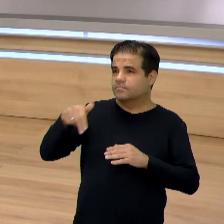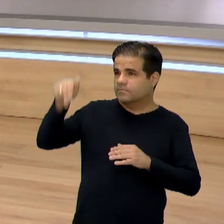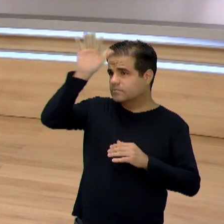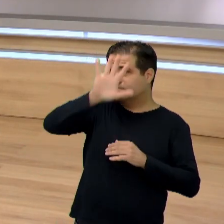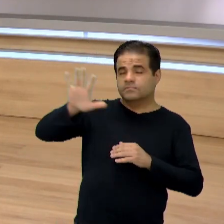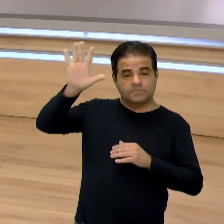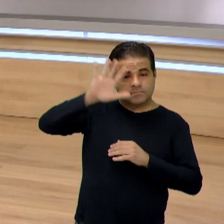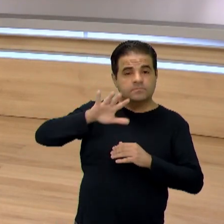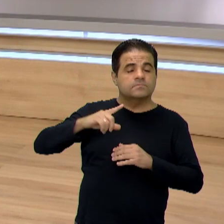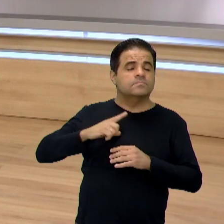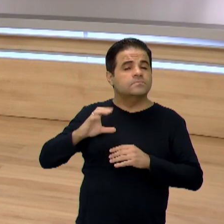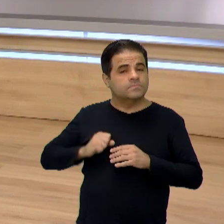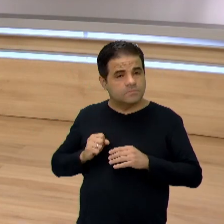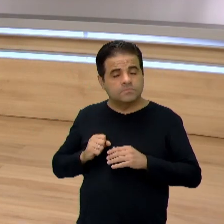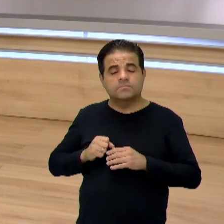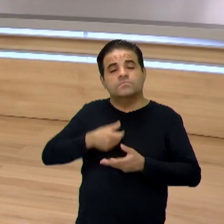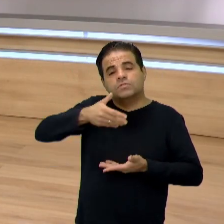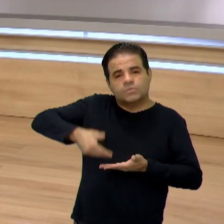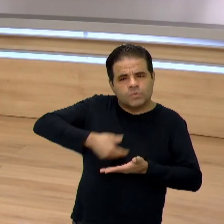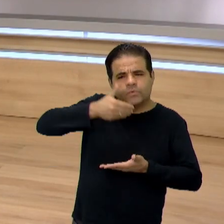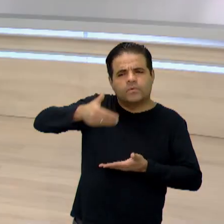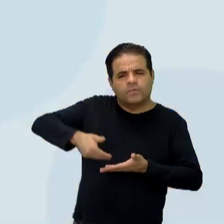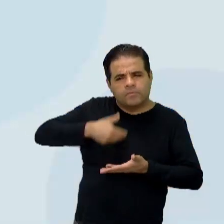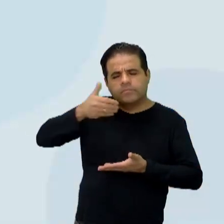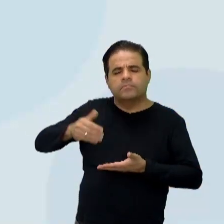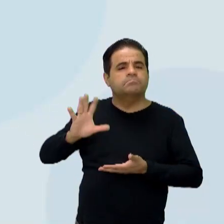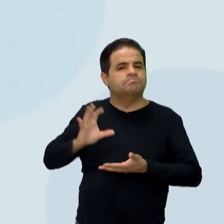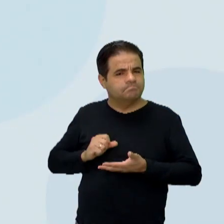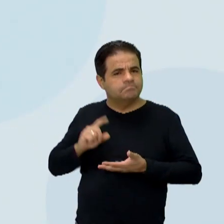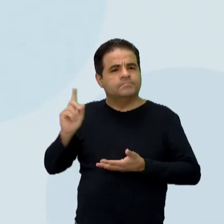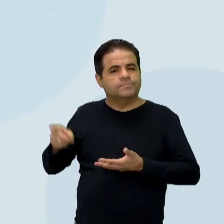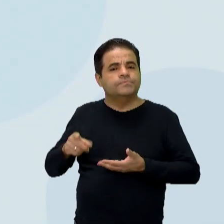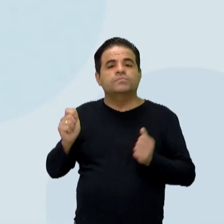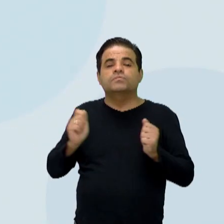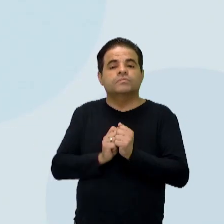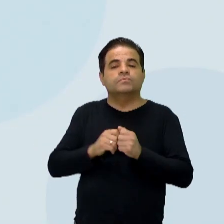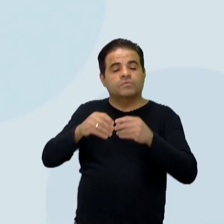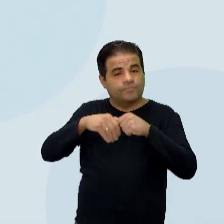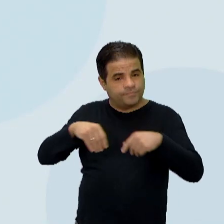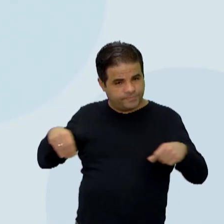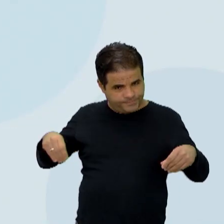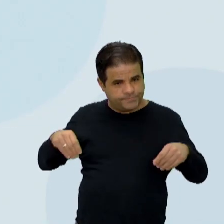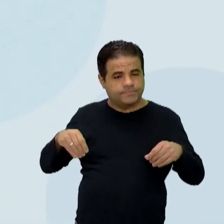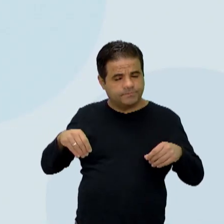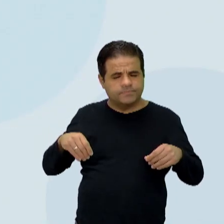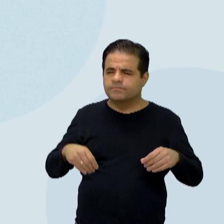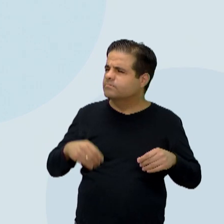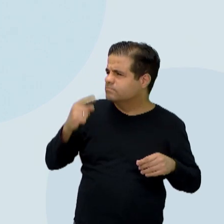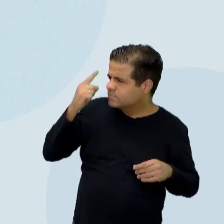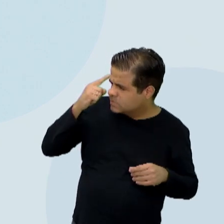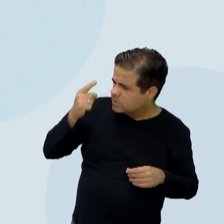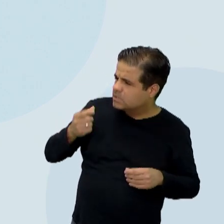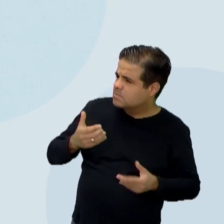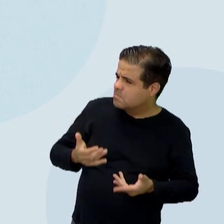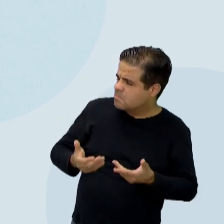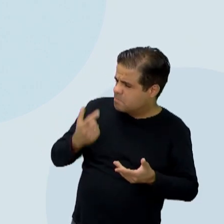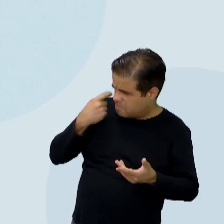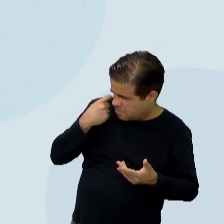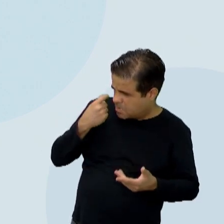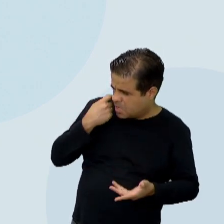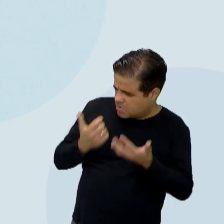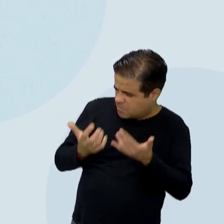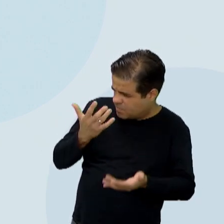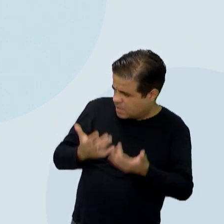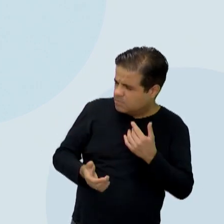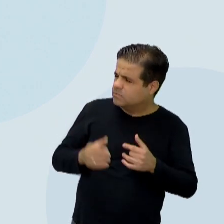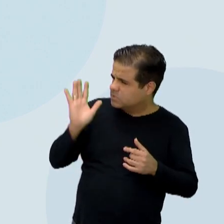né, mas como eles gostam de comer, né, comer com farinha. Olha, comer com peixe frito. Você já pensou comer açaí com